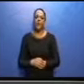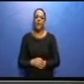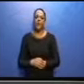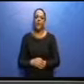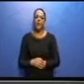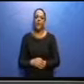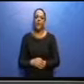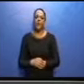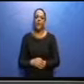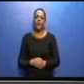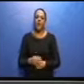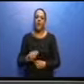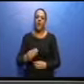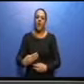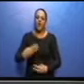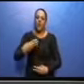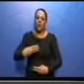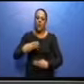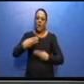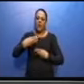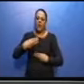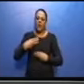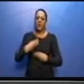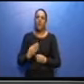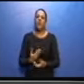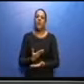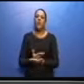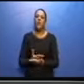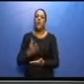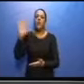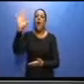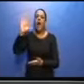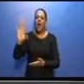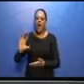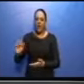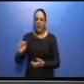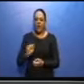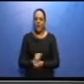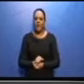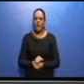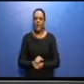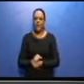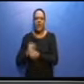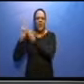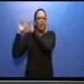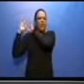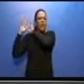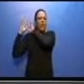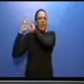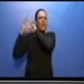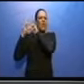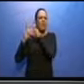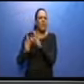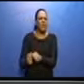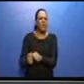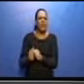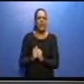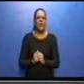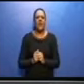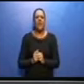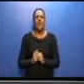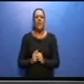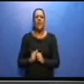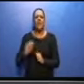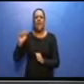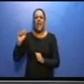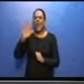bimestre passado, nós estudamos o continente africano. Se a gente for relembrar, né, os climas que tinham lá no continente africano,